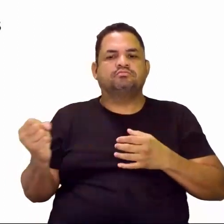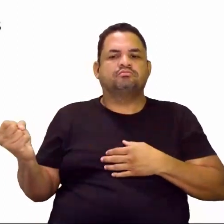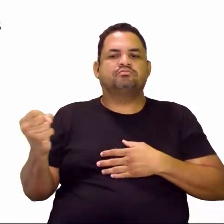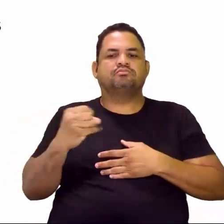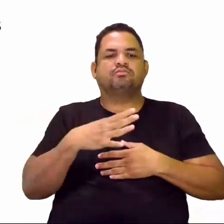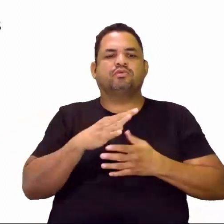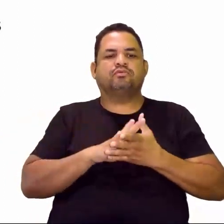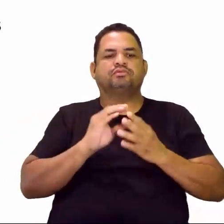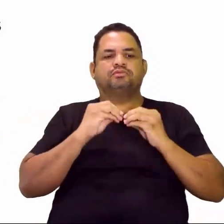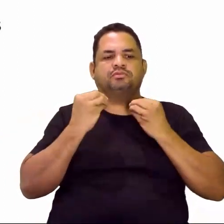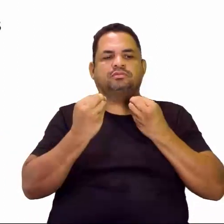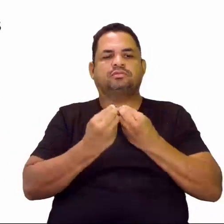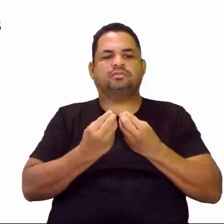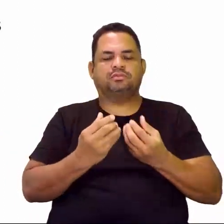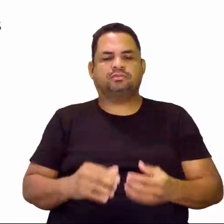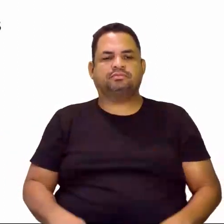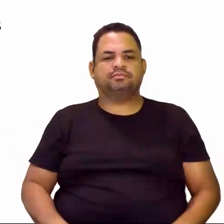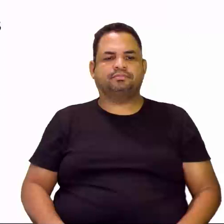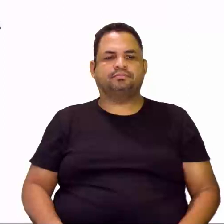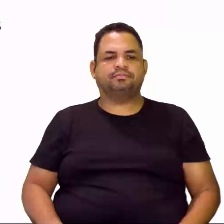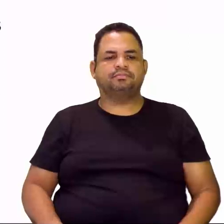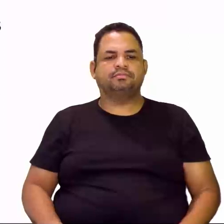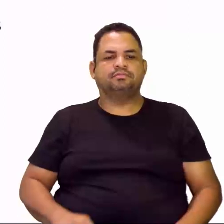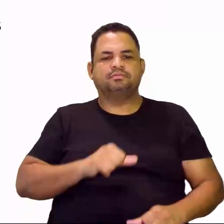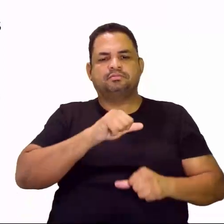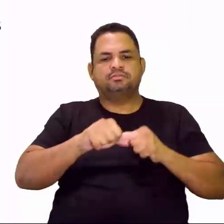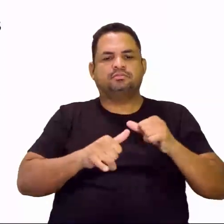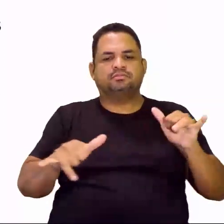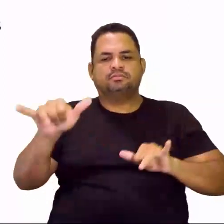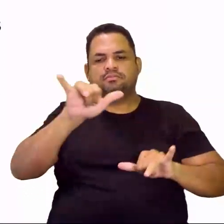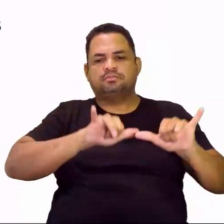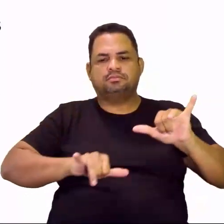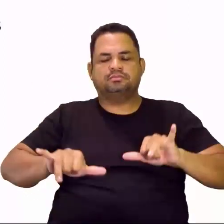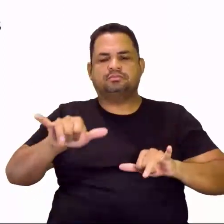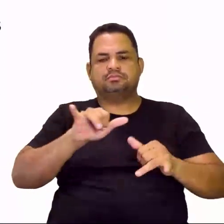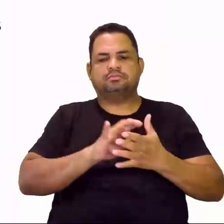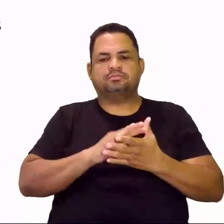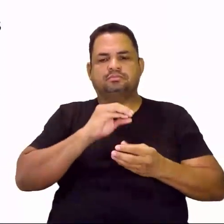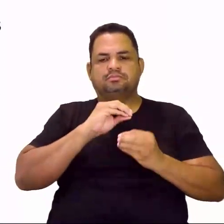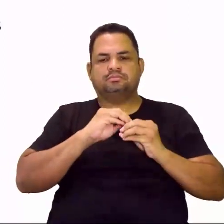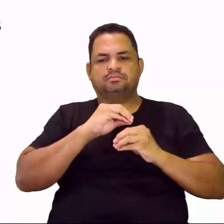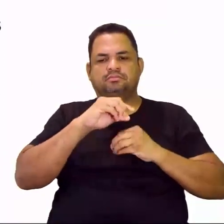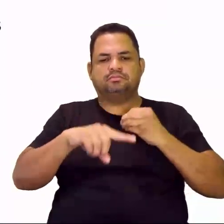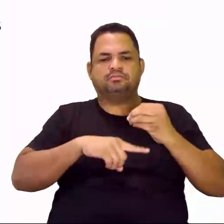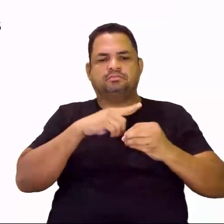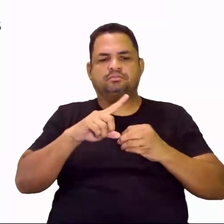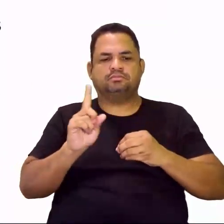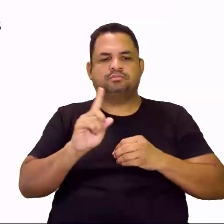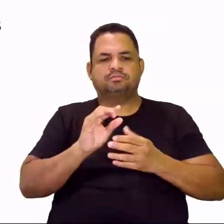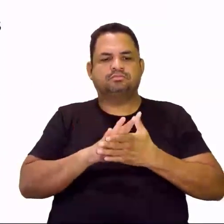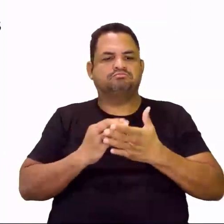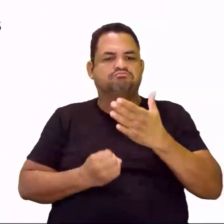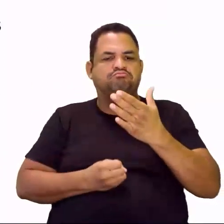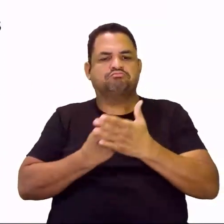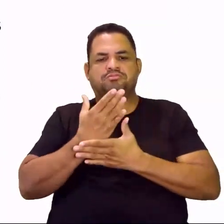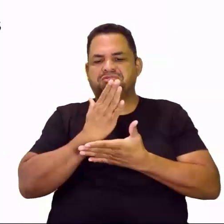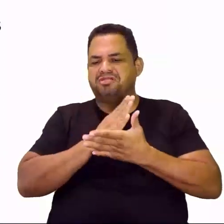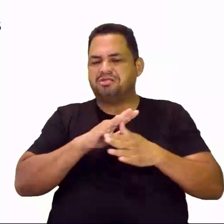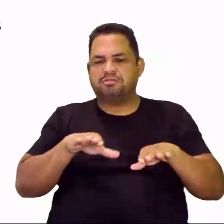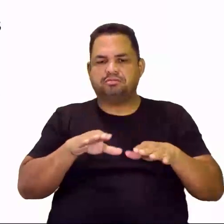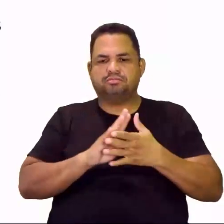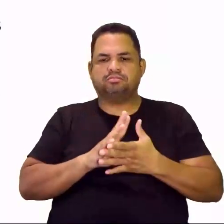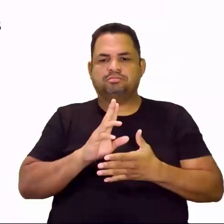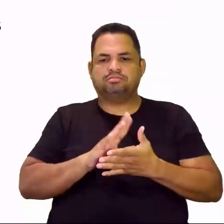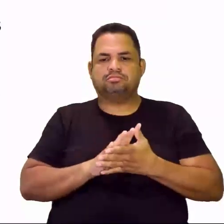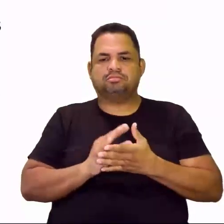novas substâncias. E em uma transformação química, os átomos não seriam criados nem destruídos.